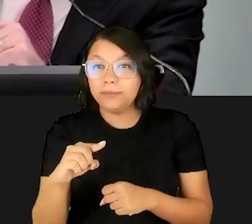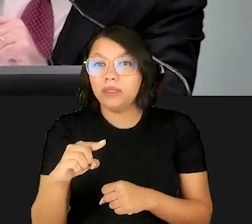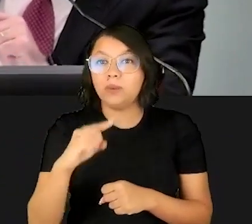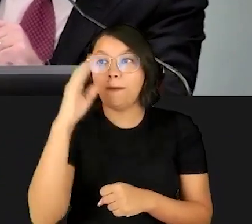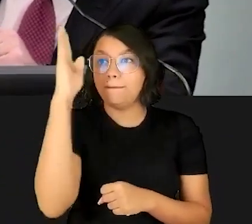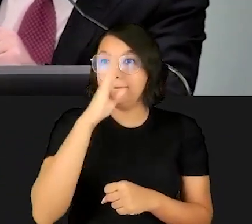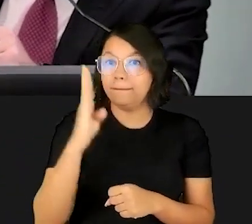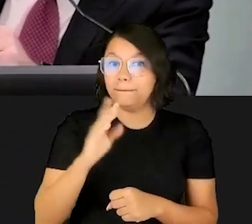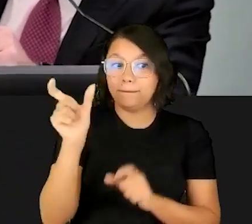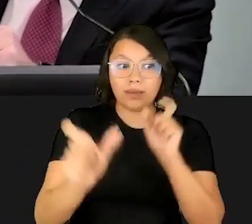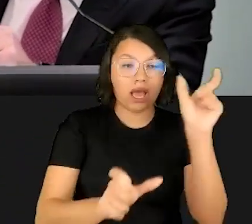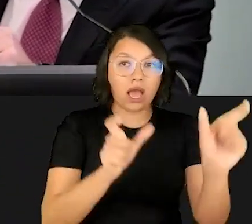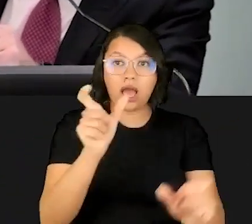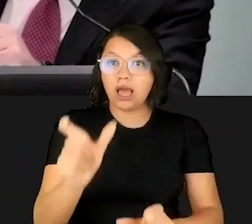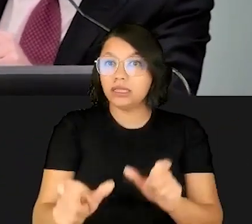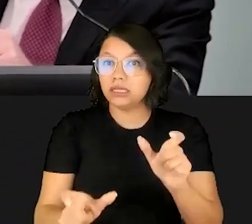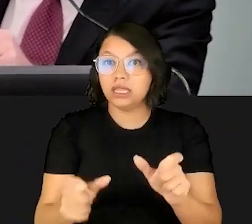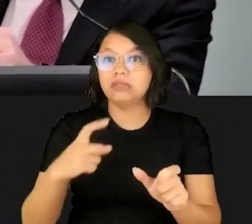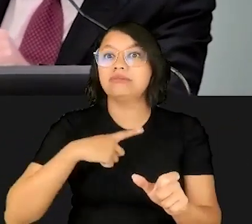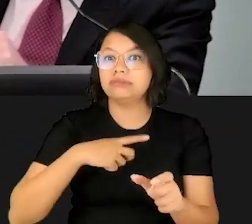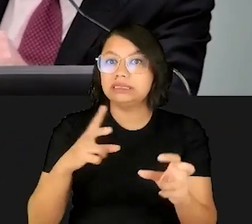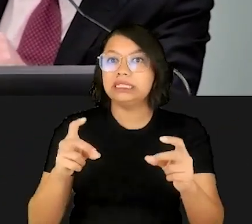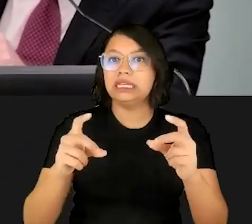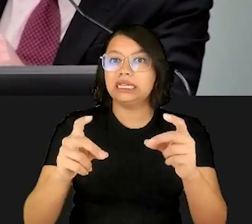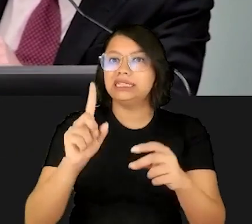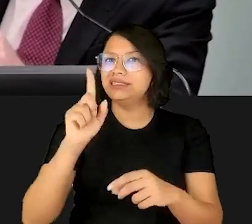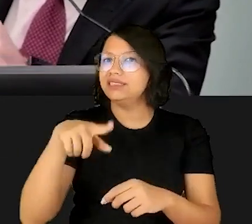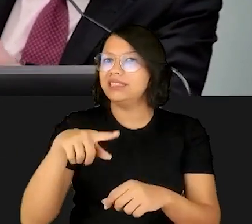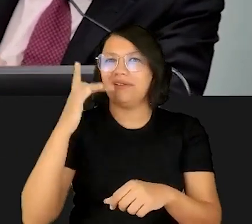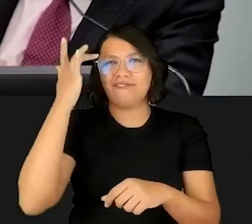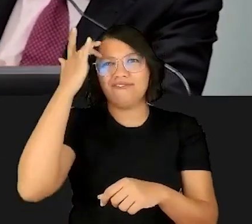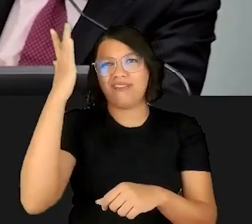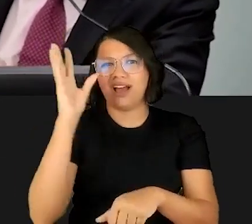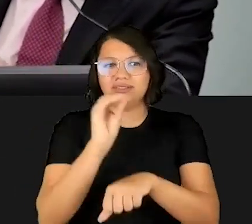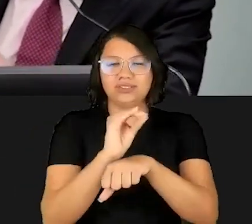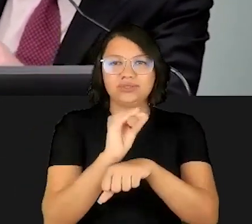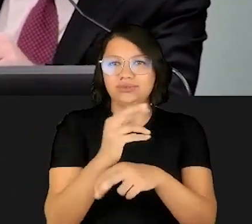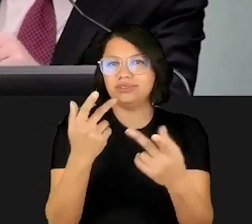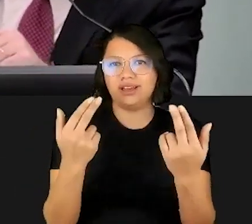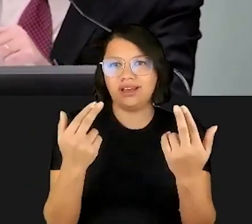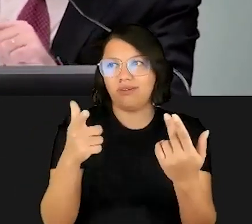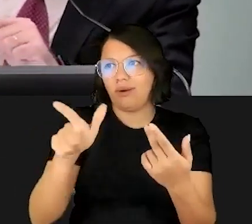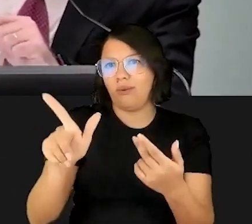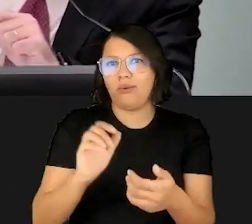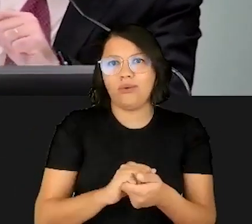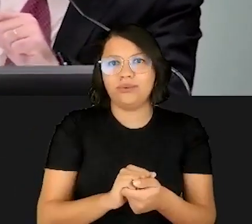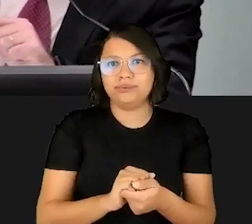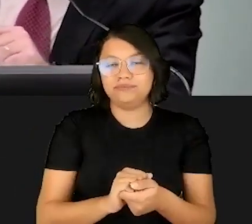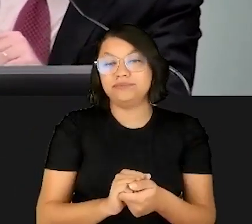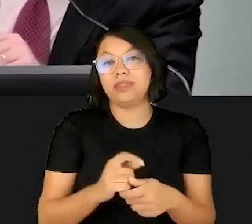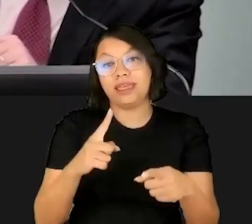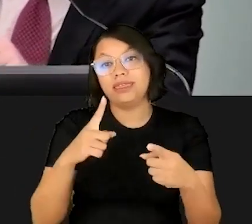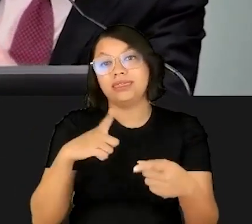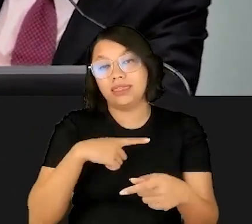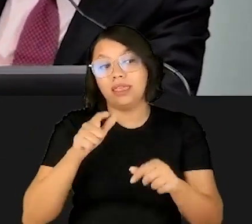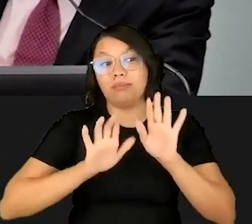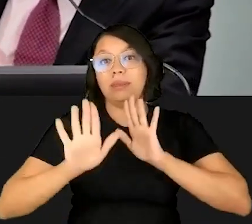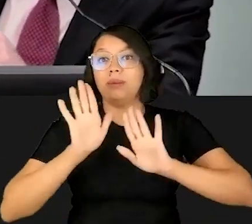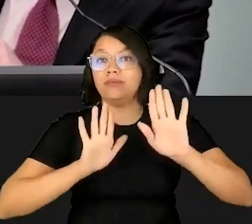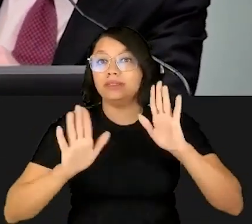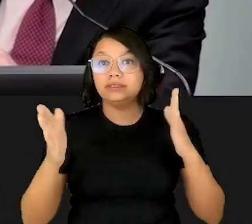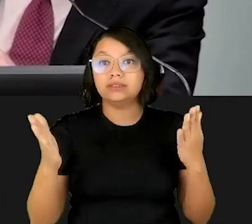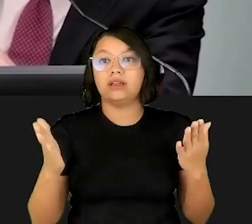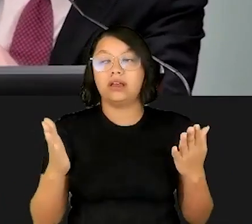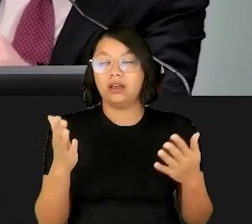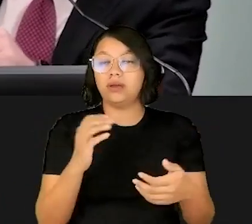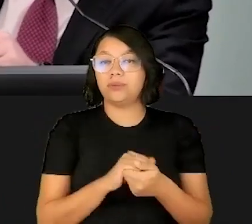um tumor tão fácil de se tratar como as pessoas às vezes imaginam. E tem prevenção, desembargador. Então, é muito importante,